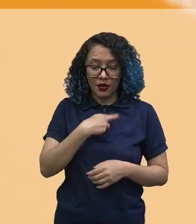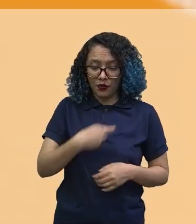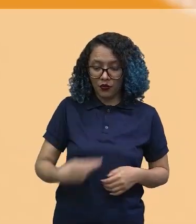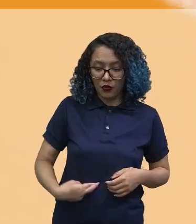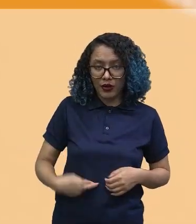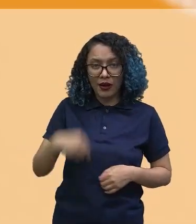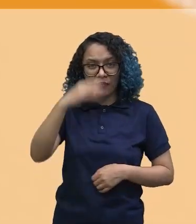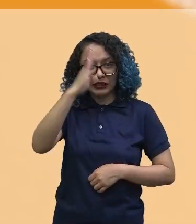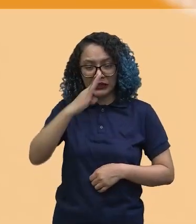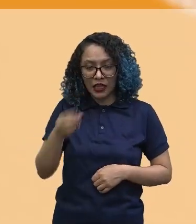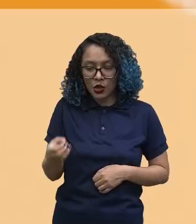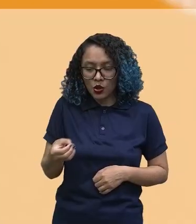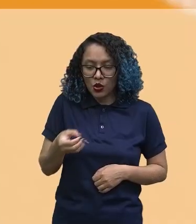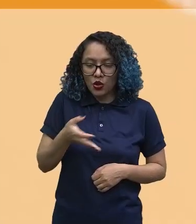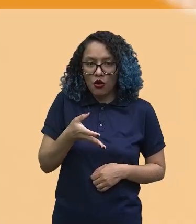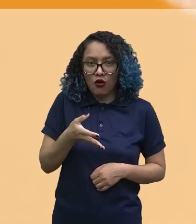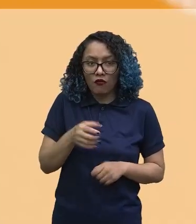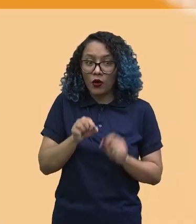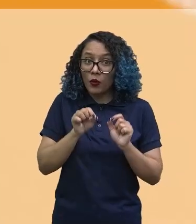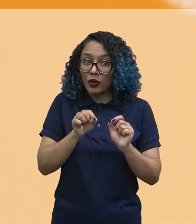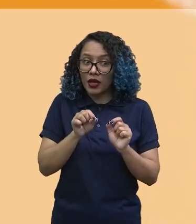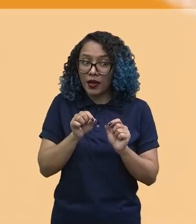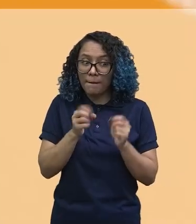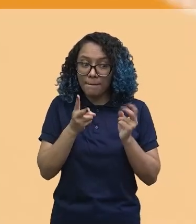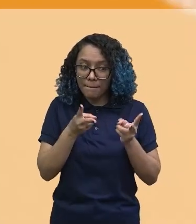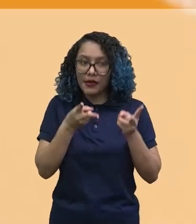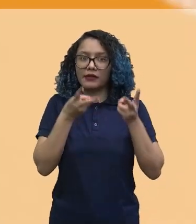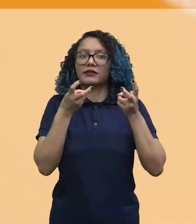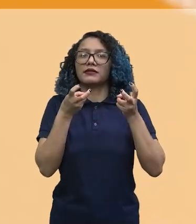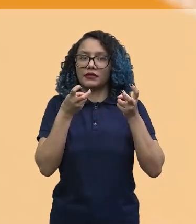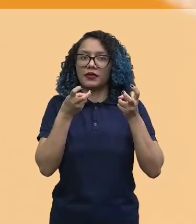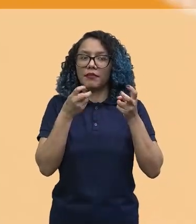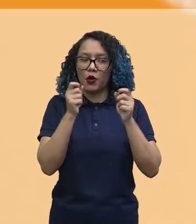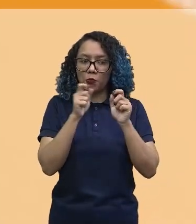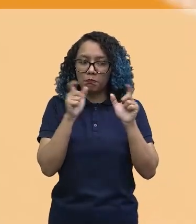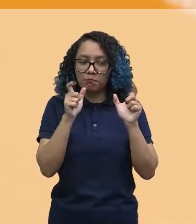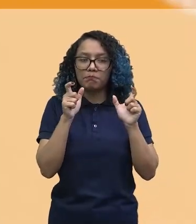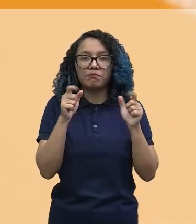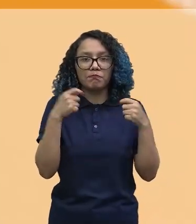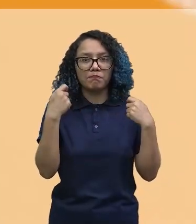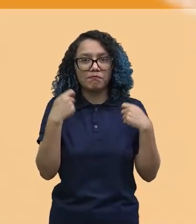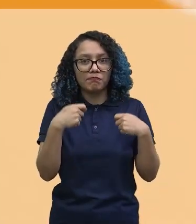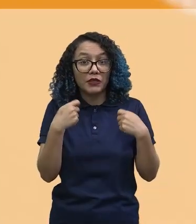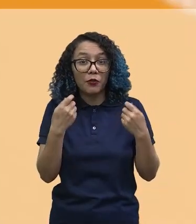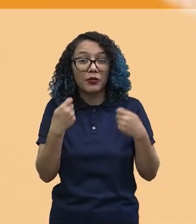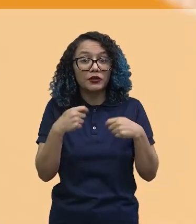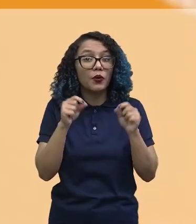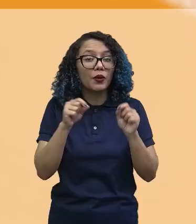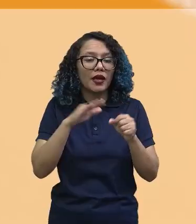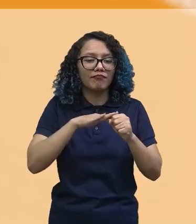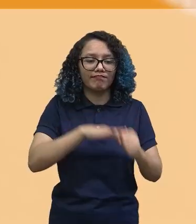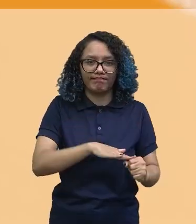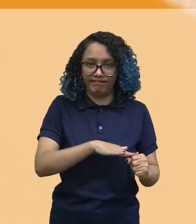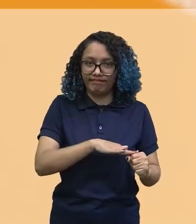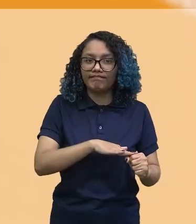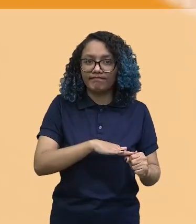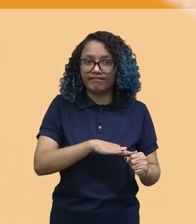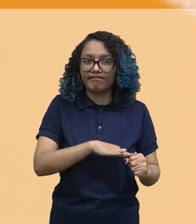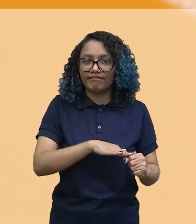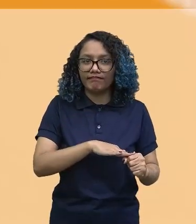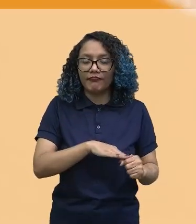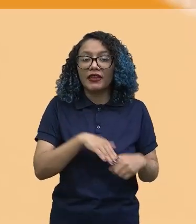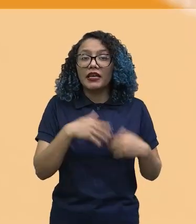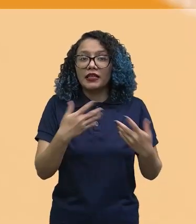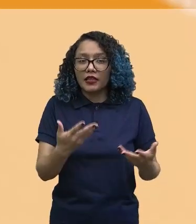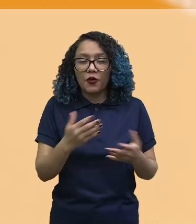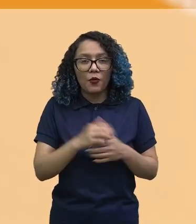Brasileira, abriu os olhos e vai ter que reprimir esse movimento. Para a